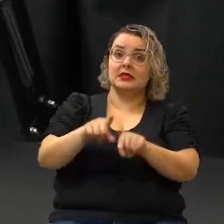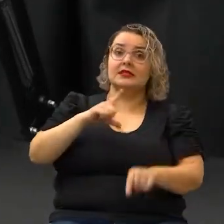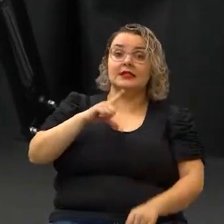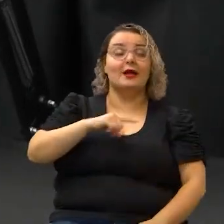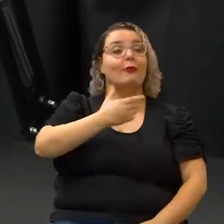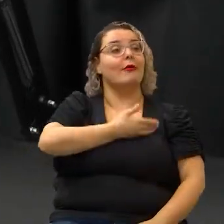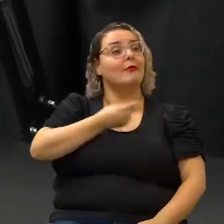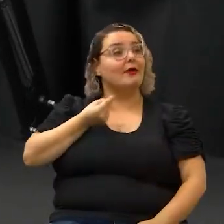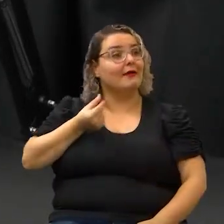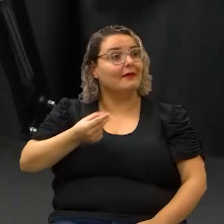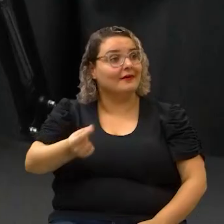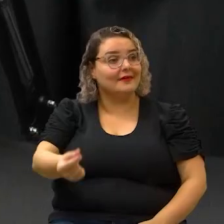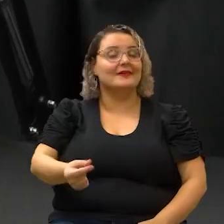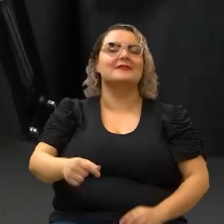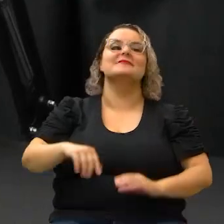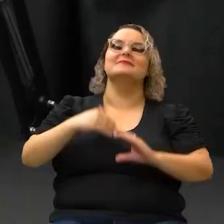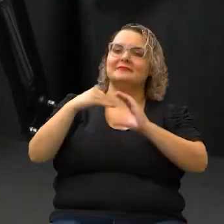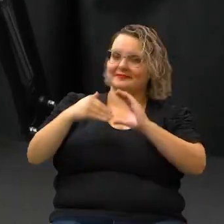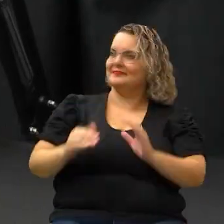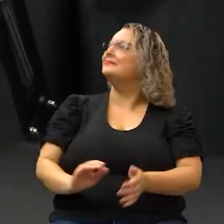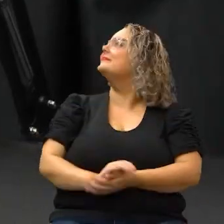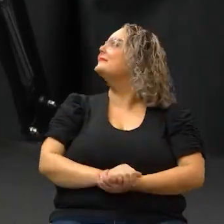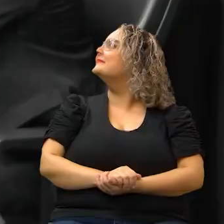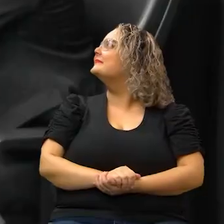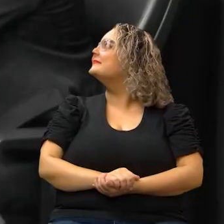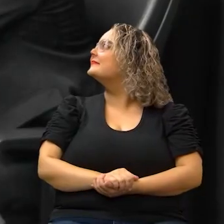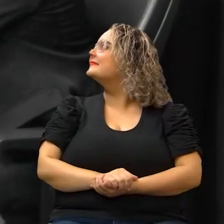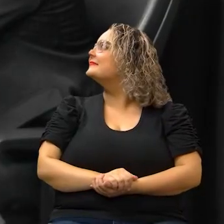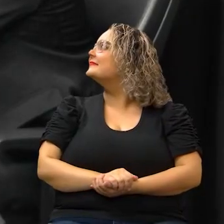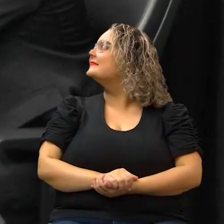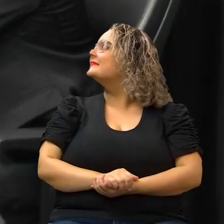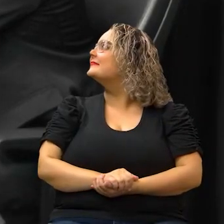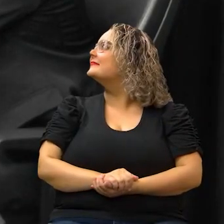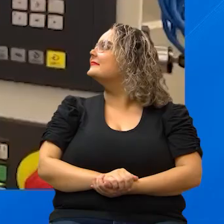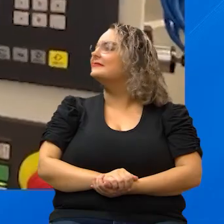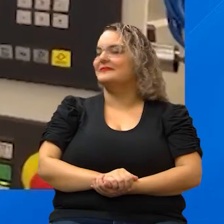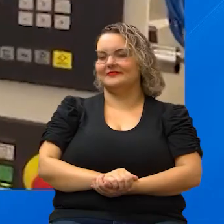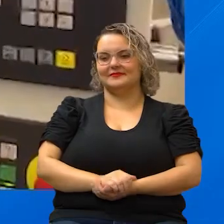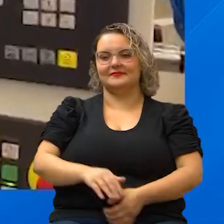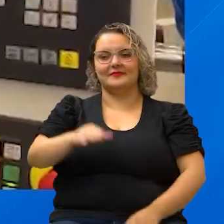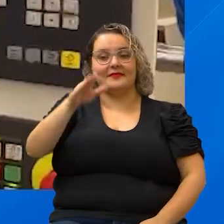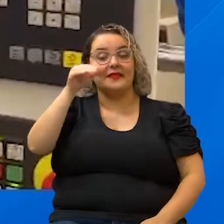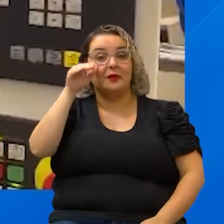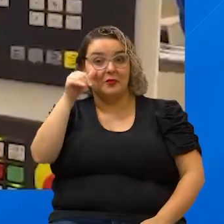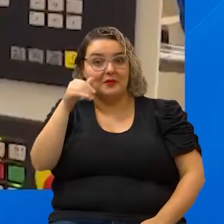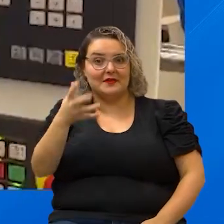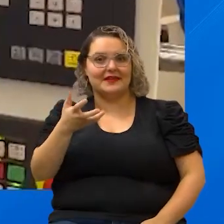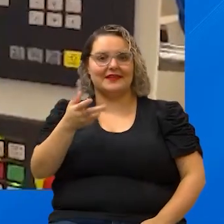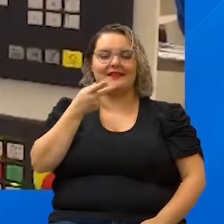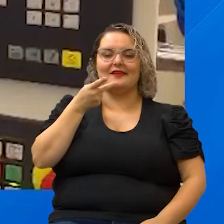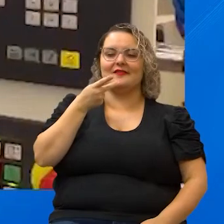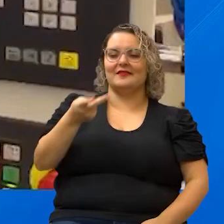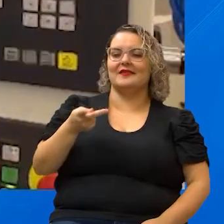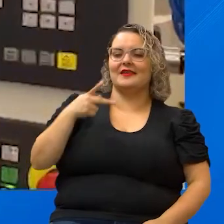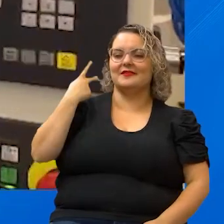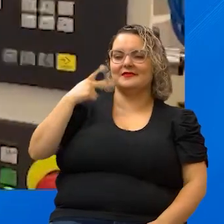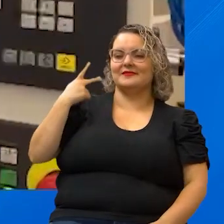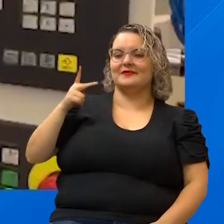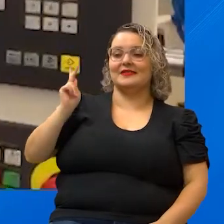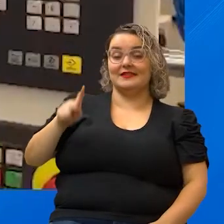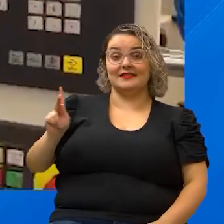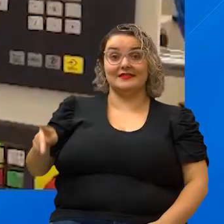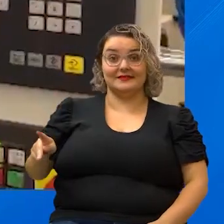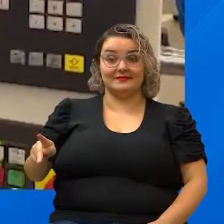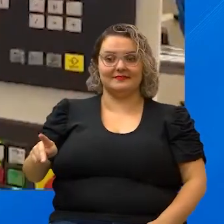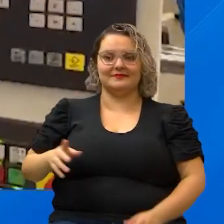também um amigo de longa data que fez questão de mandar um recado. Vamos lá. Uma curiosidade que eu queria falar a respeito do professor